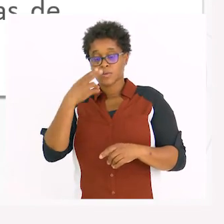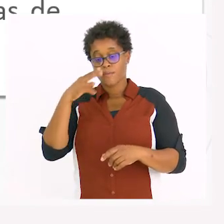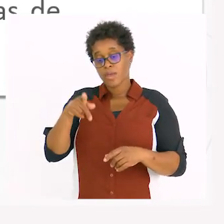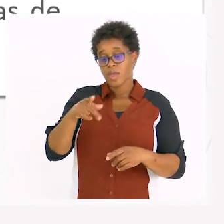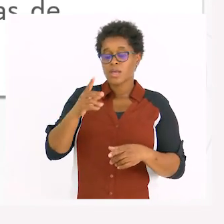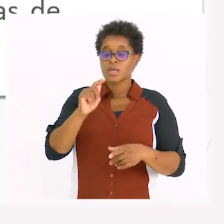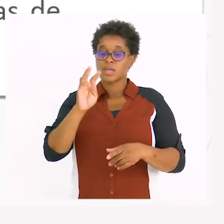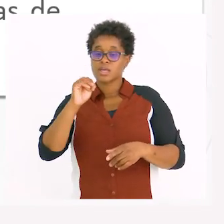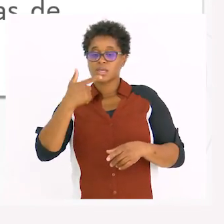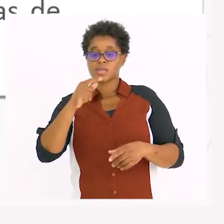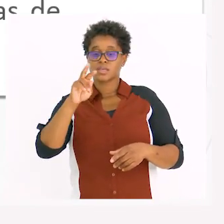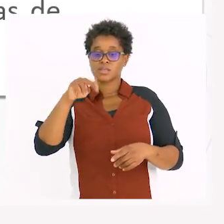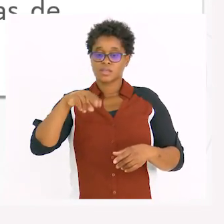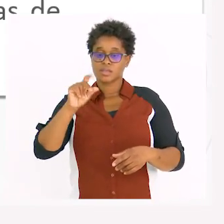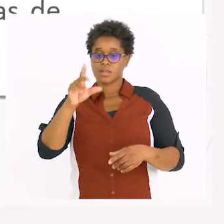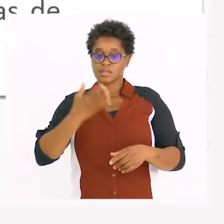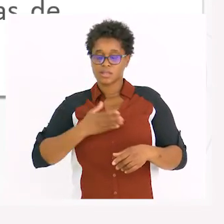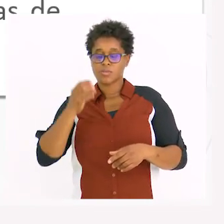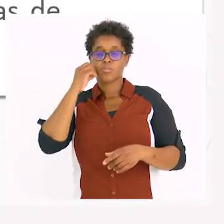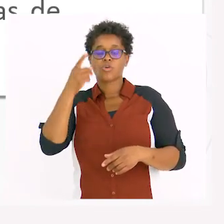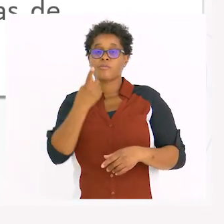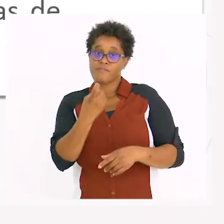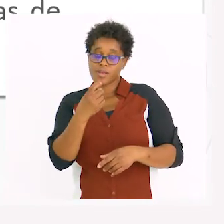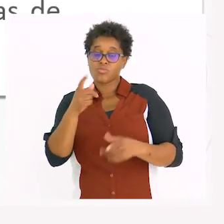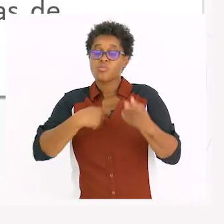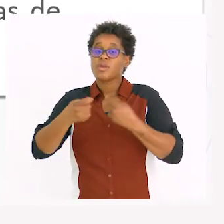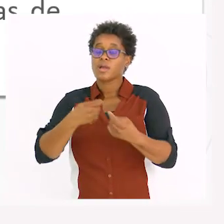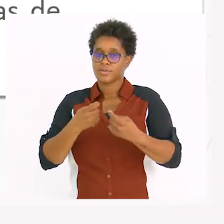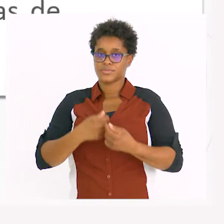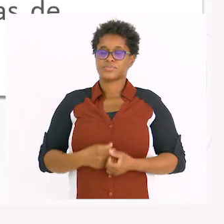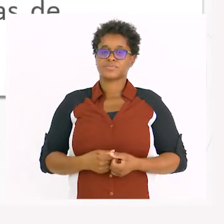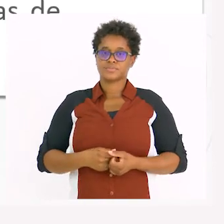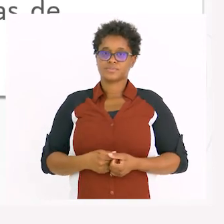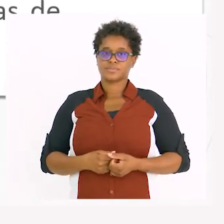as externalidades como falhas de mercado.